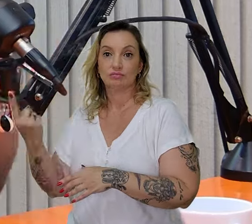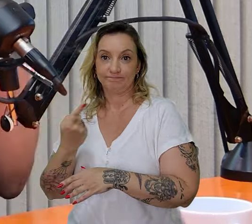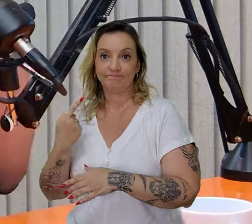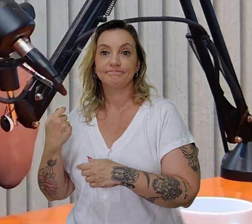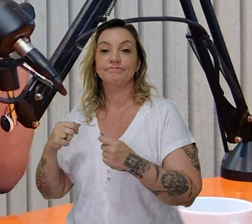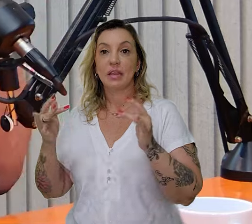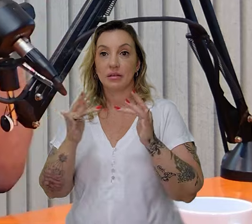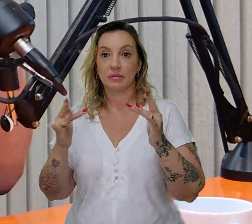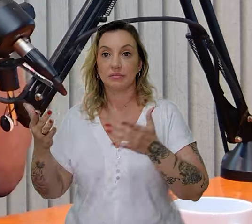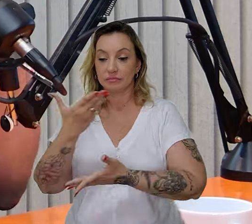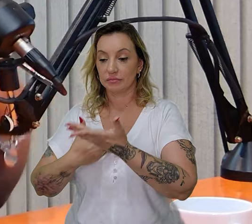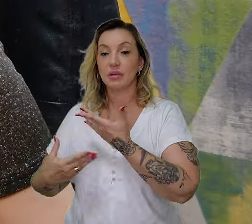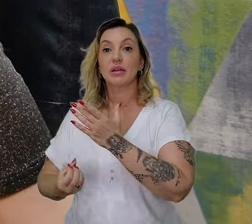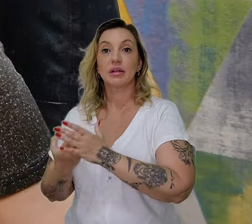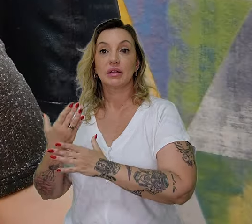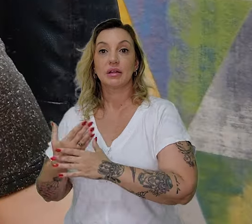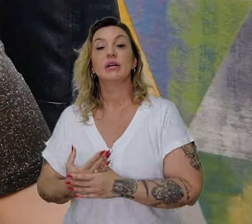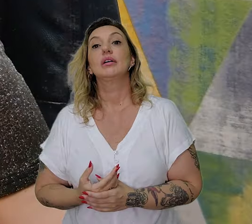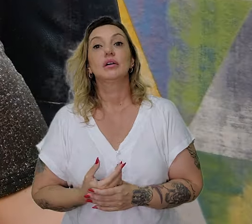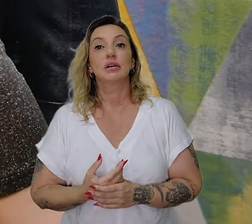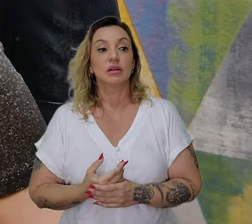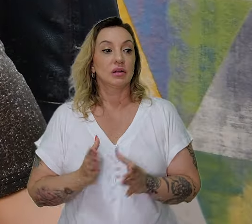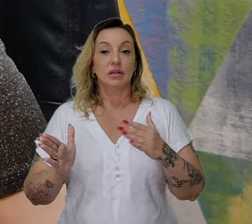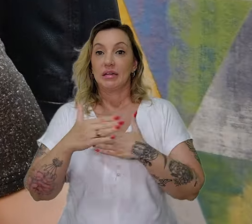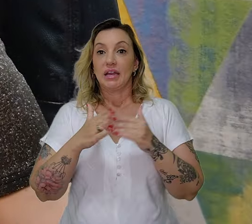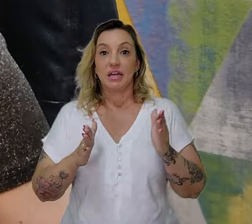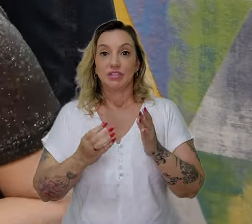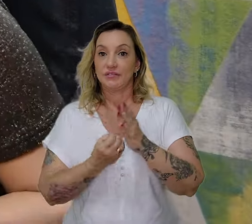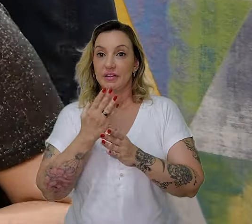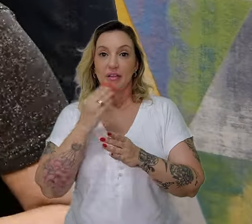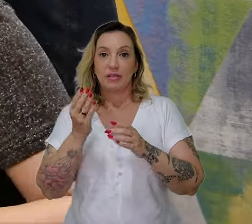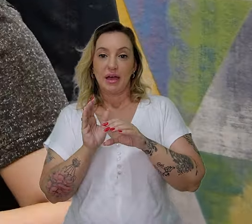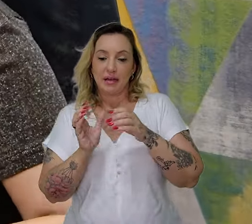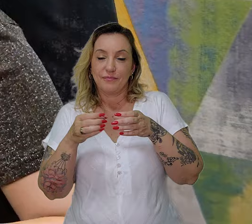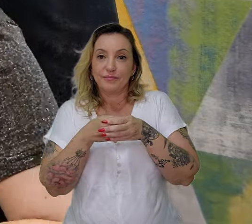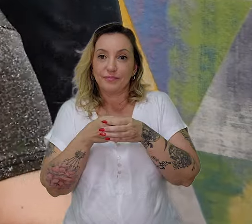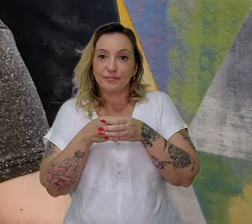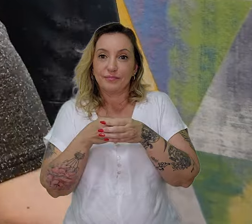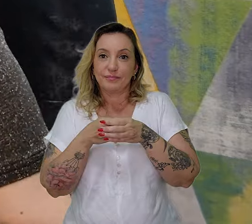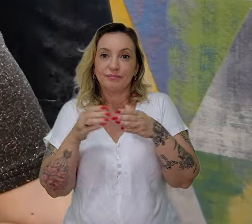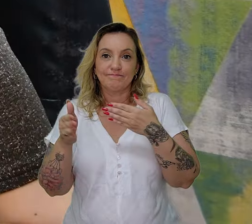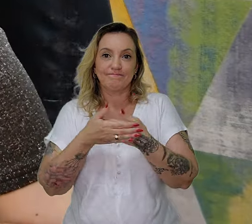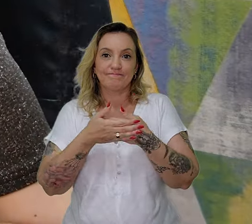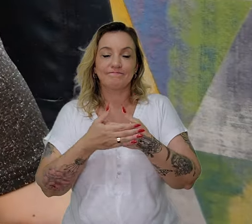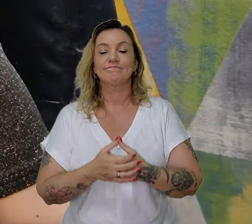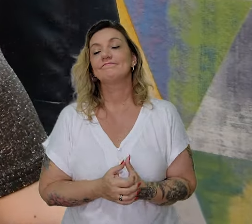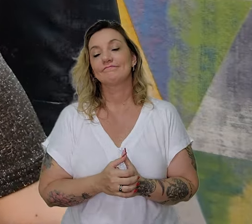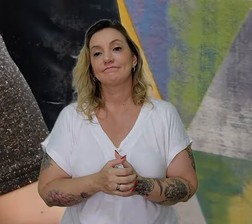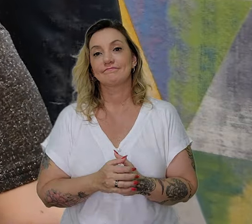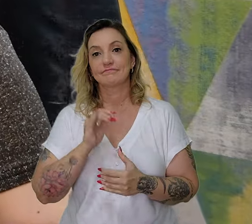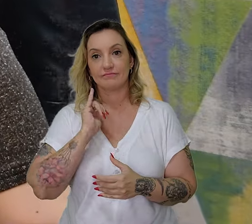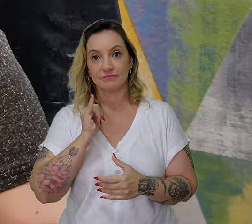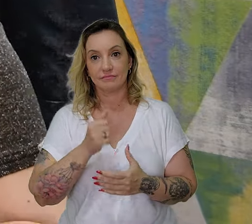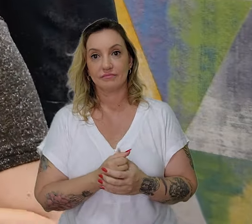gente precisa est em contato com ela é sim uma coisa que não dá pra gente colocar em caixinha é a criatividade né não faz o menor sentido mesmo e aí você comentou